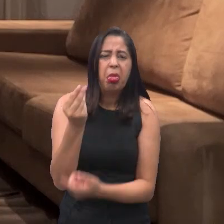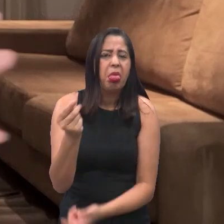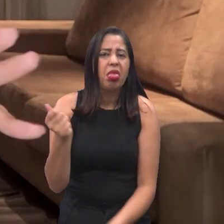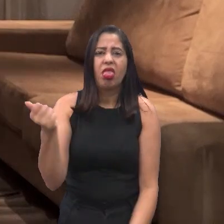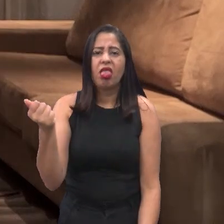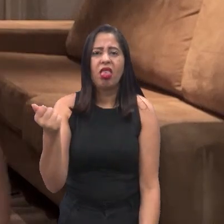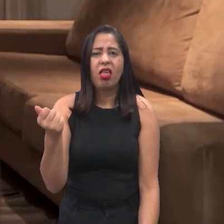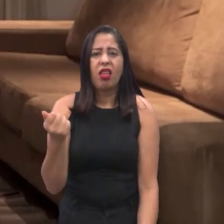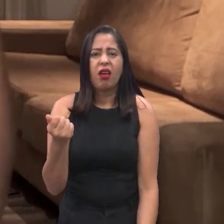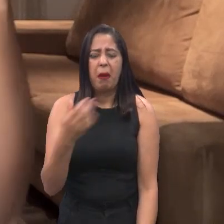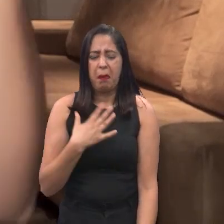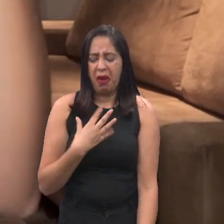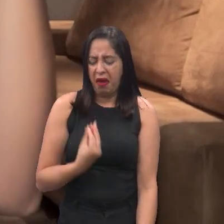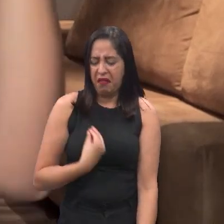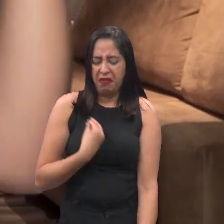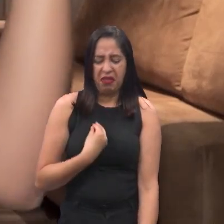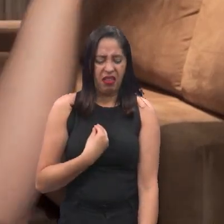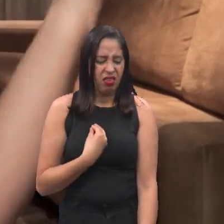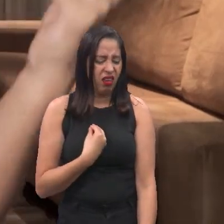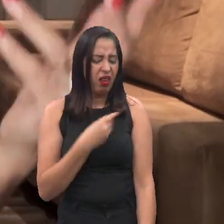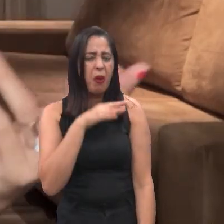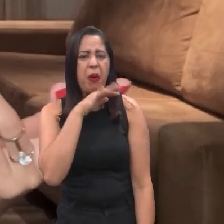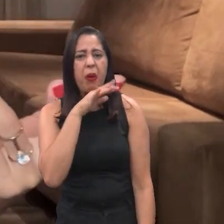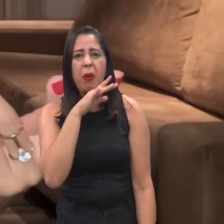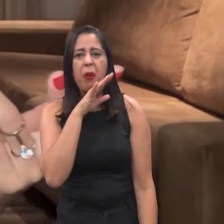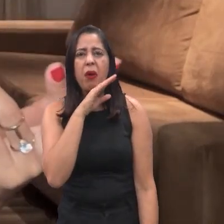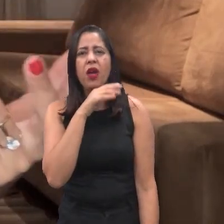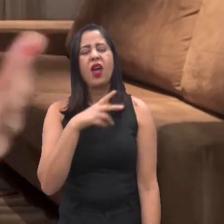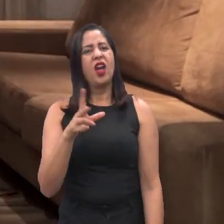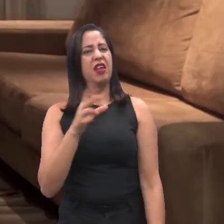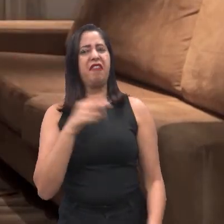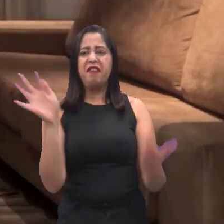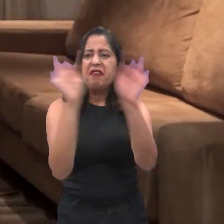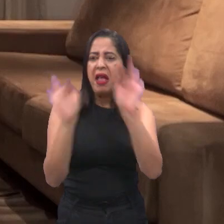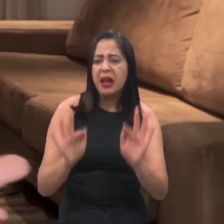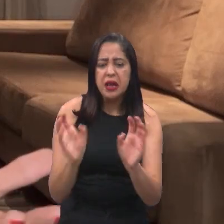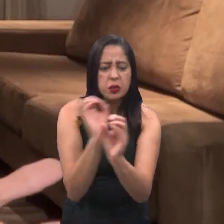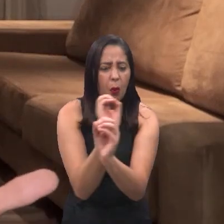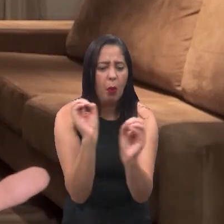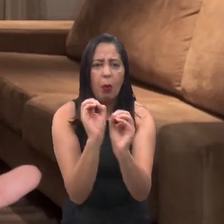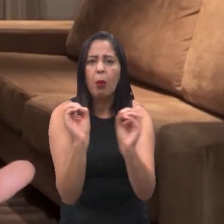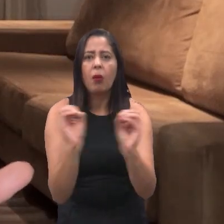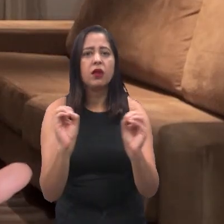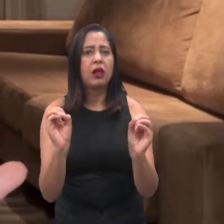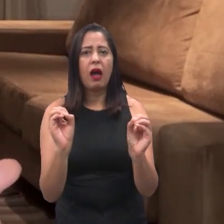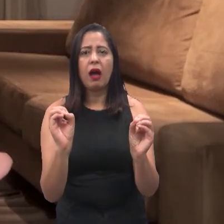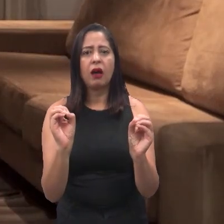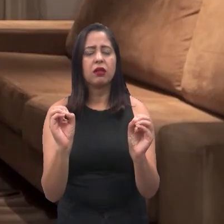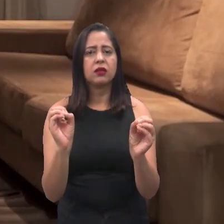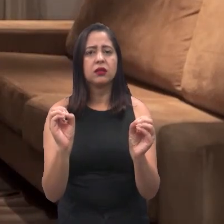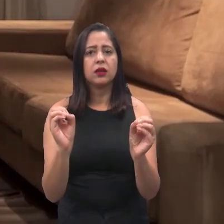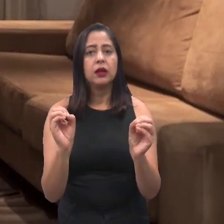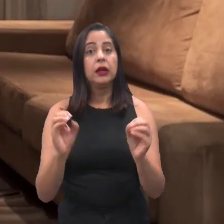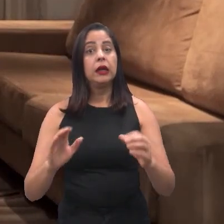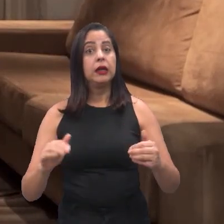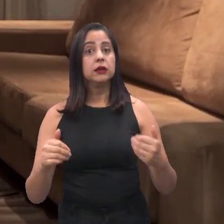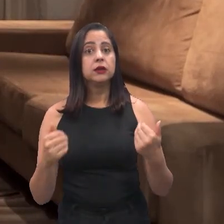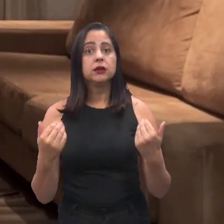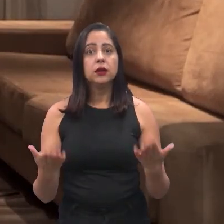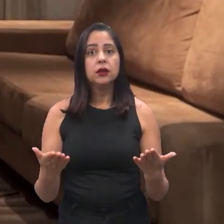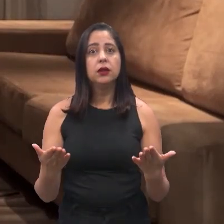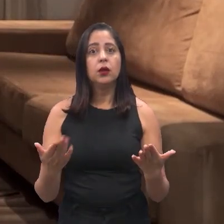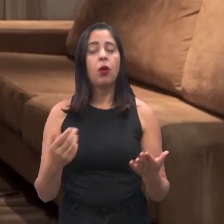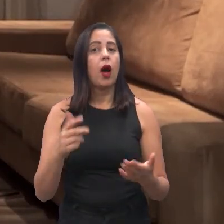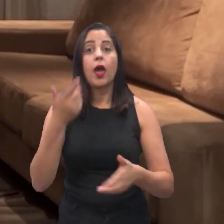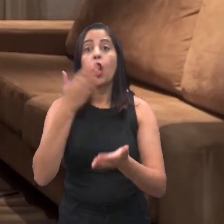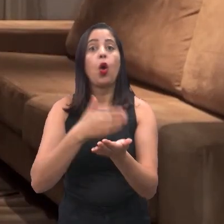Me disseram que quando eu conquistasse isso, aquilo, eu seria feliz. E aí, nada disso está acontecendo. E aí, insônia,